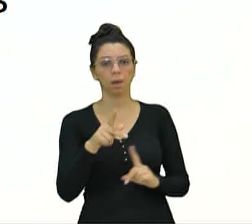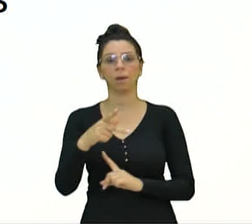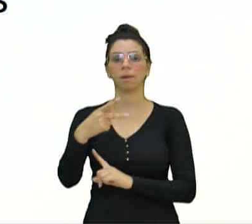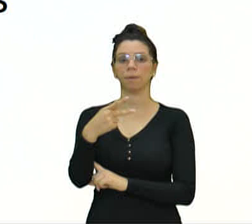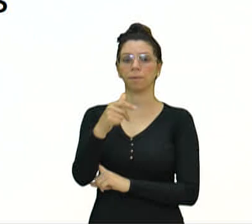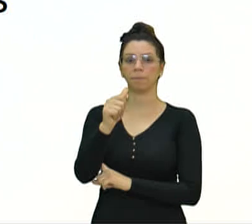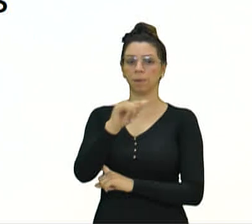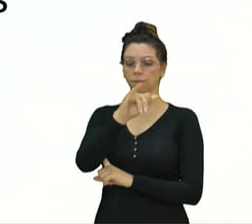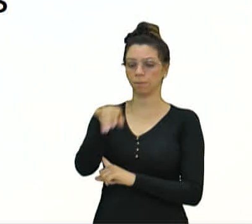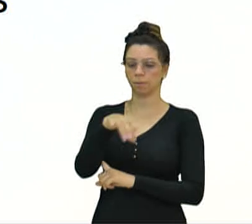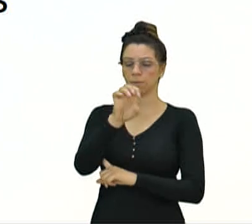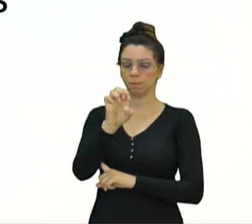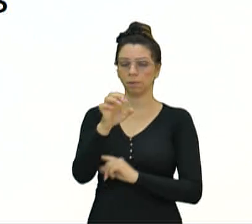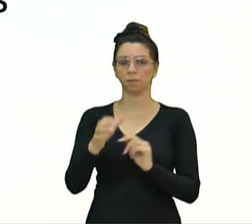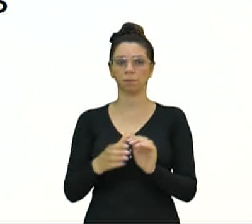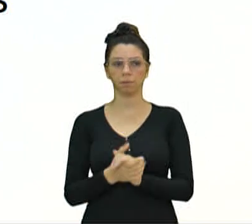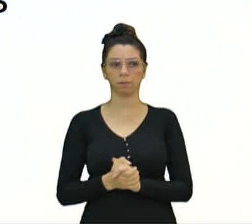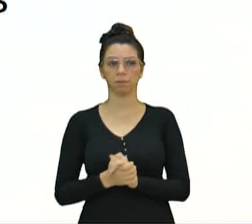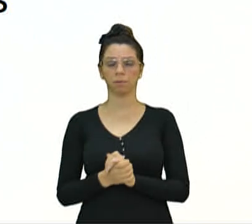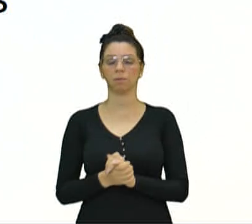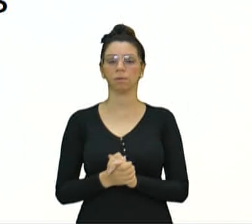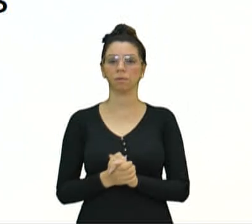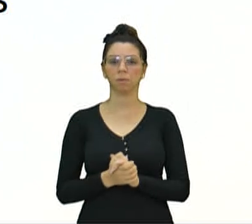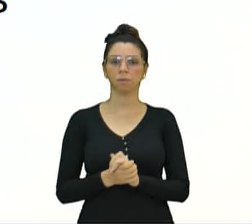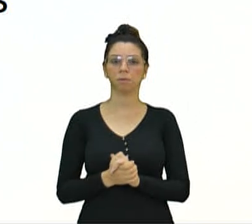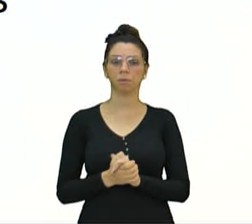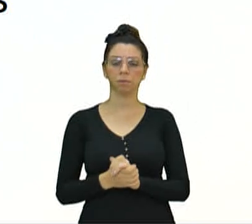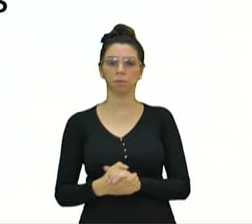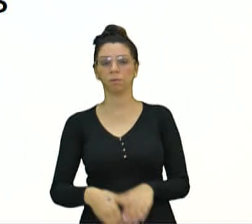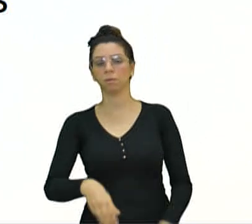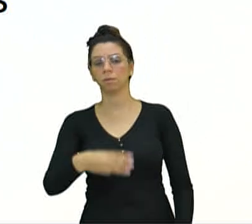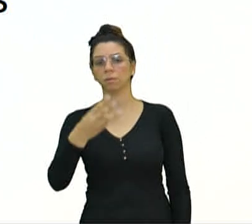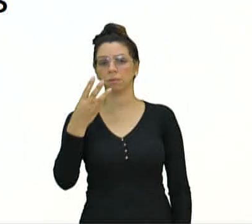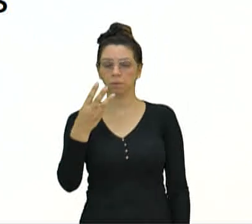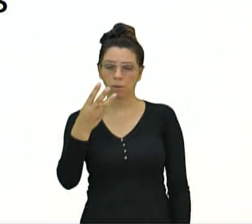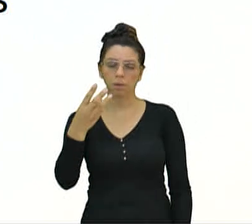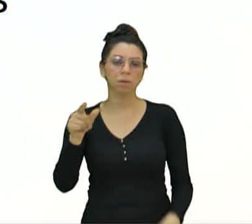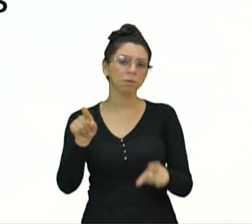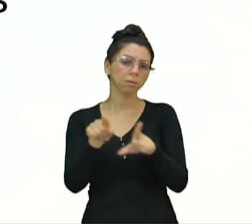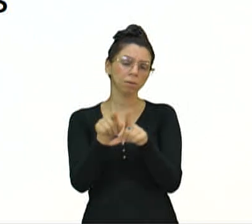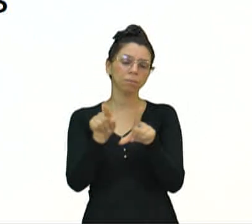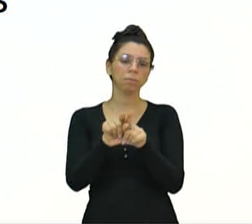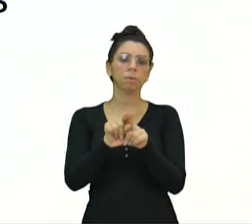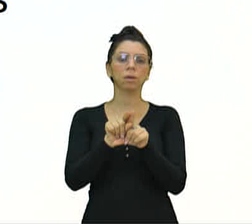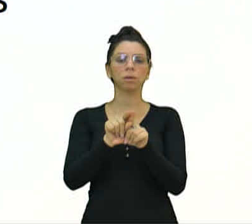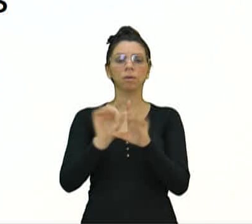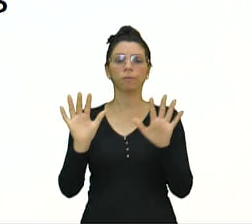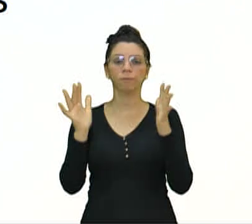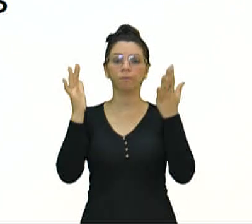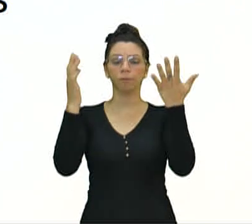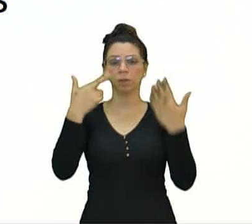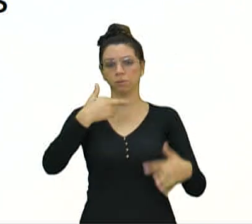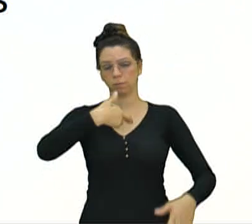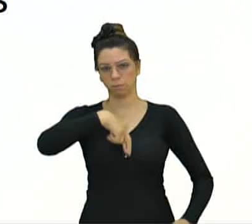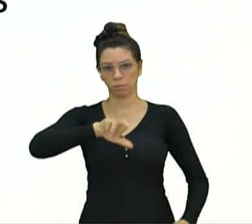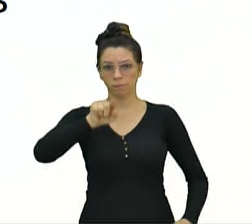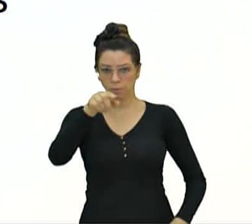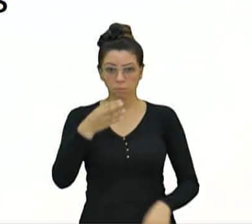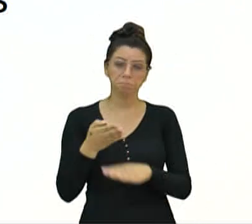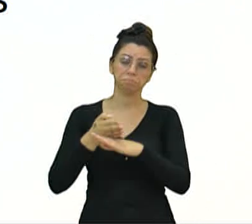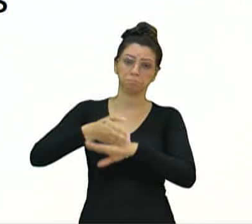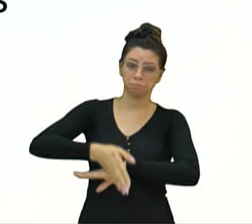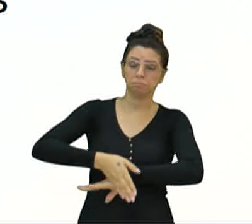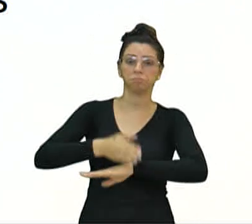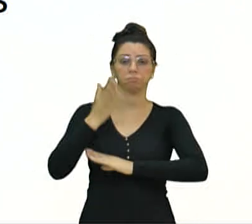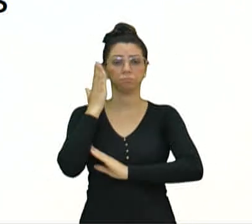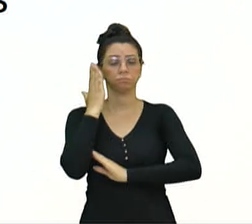A música está presente em cerimônias religiosas de hoje? Aí você também vai relembrar cerimônias religiosas das quais você participa ou participou